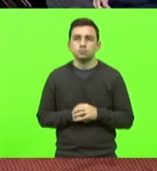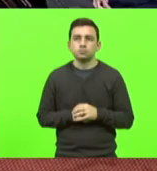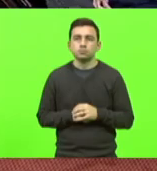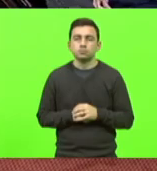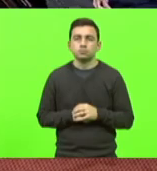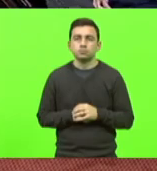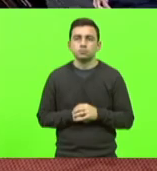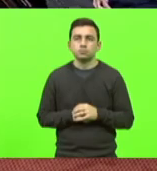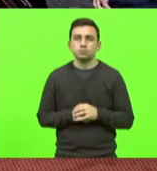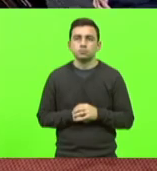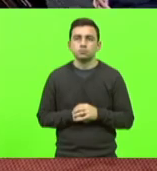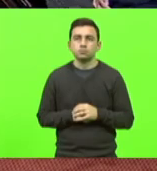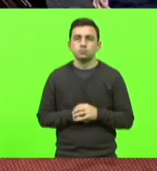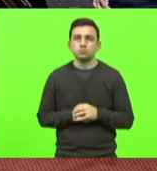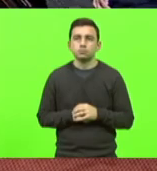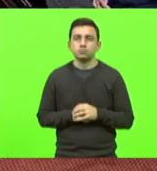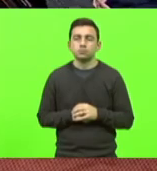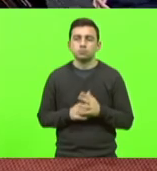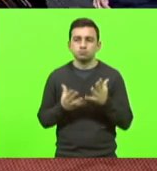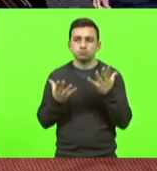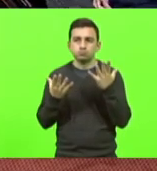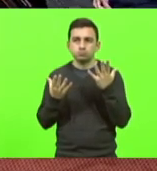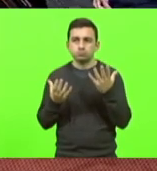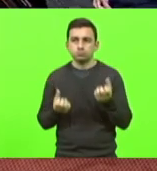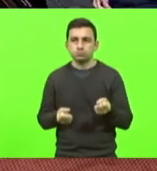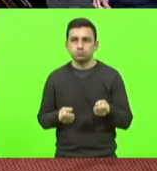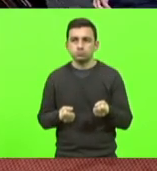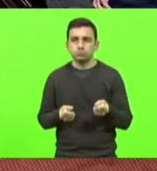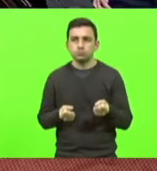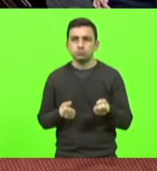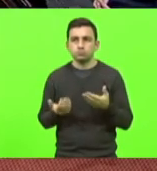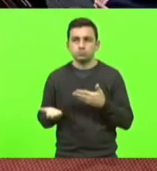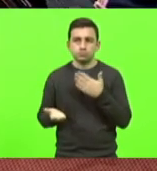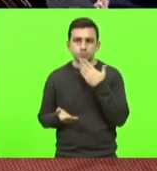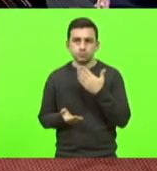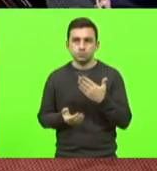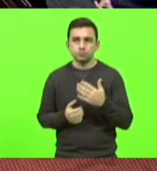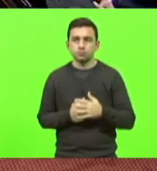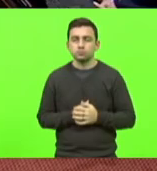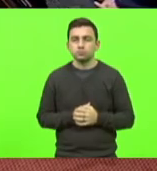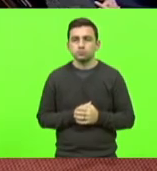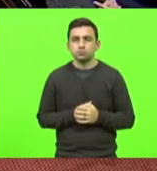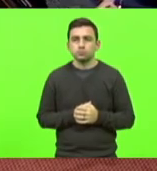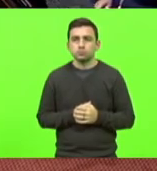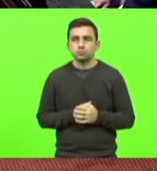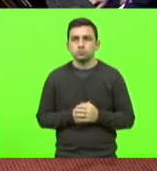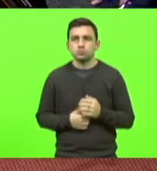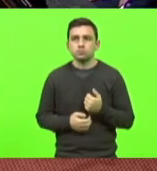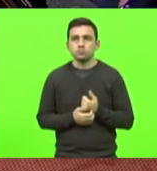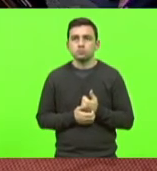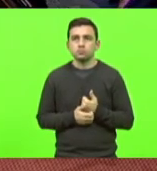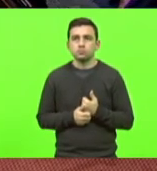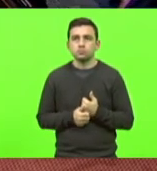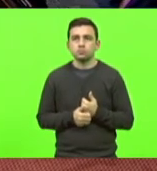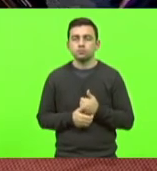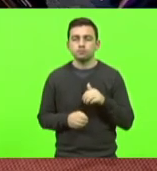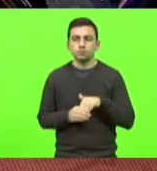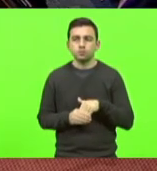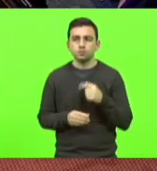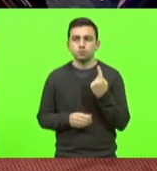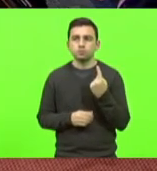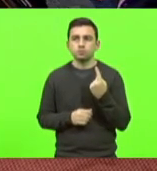e pela prova pela pela admissibilidade do requerimento apresentado assim